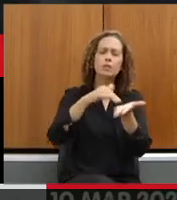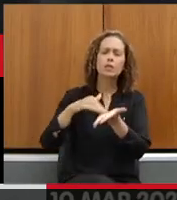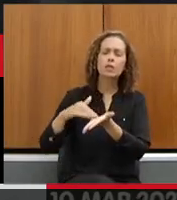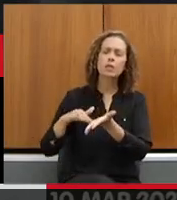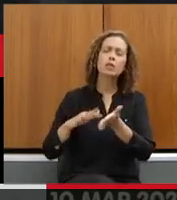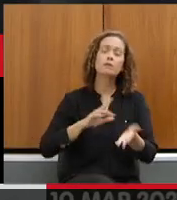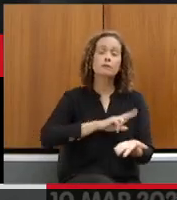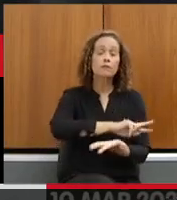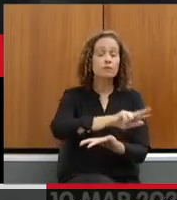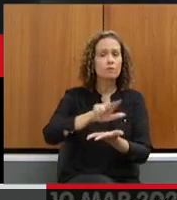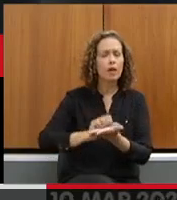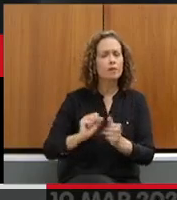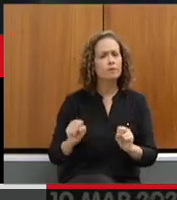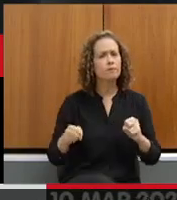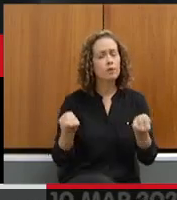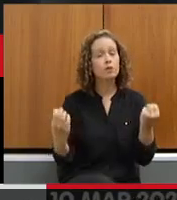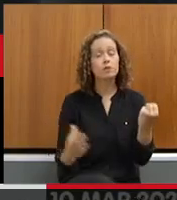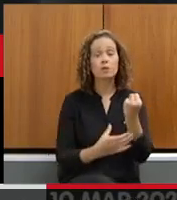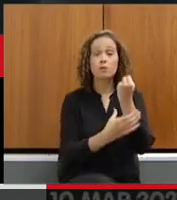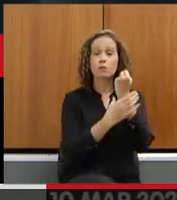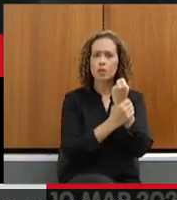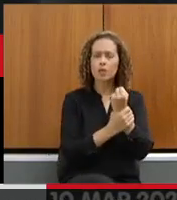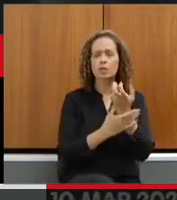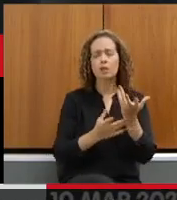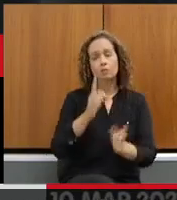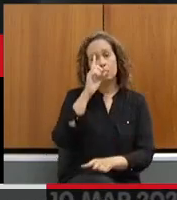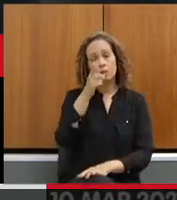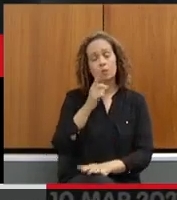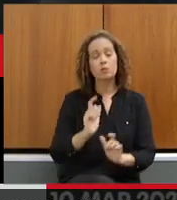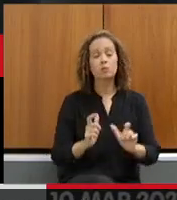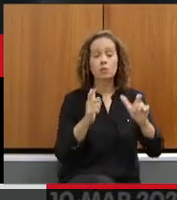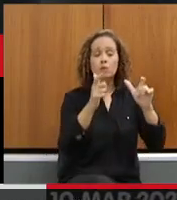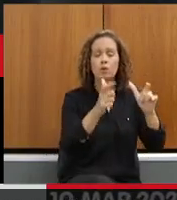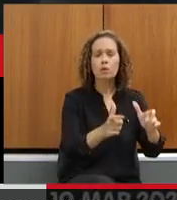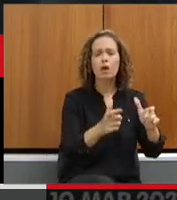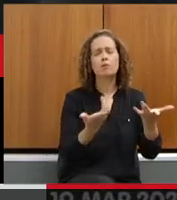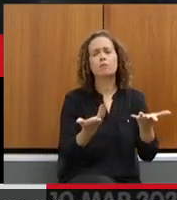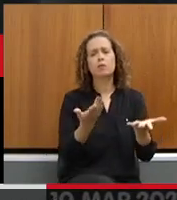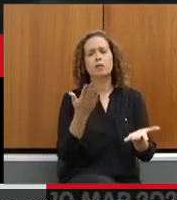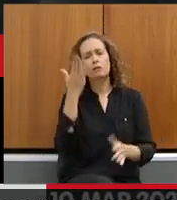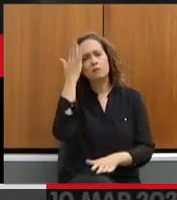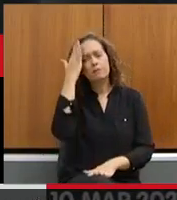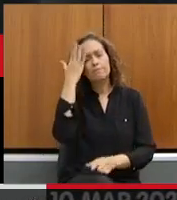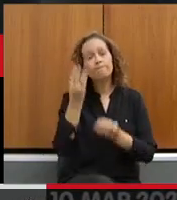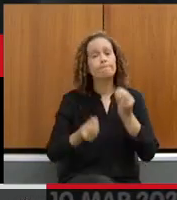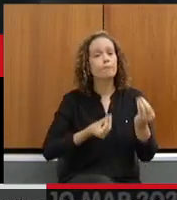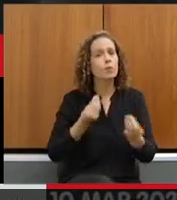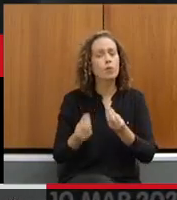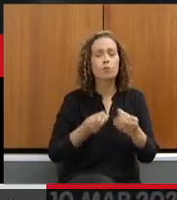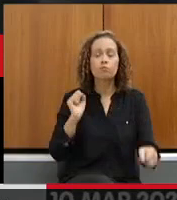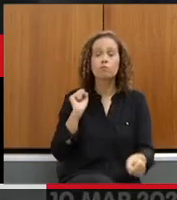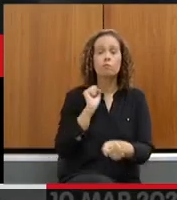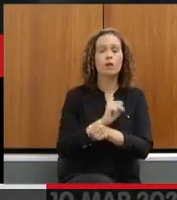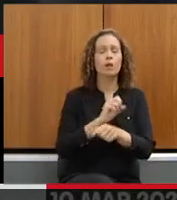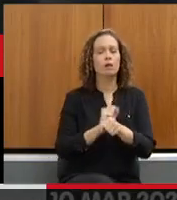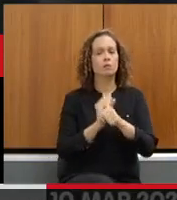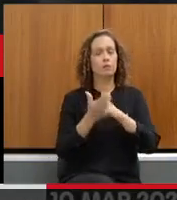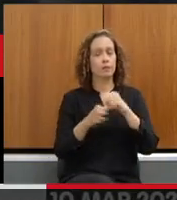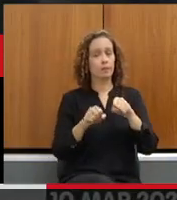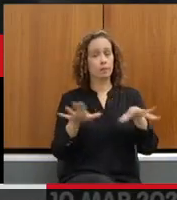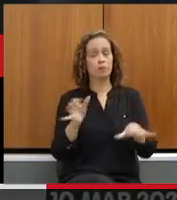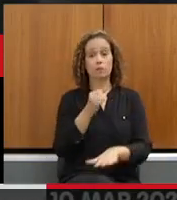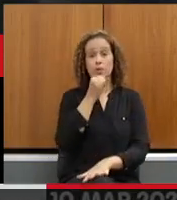força de segurança que nós encaminhamos para o local para ver o que é possível fazer no sentido de contenção da epidemia um